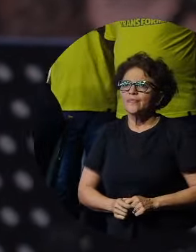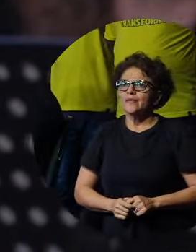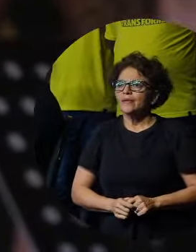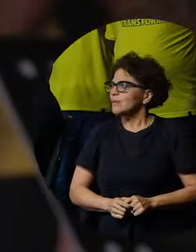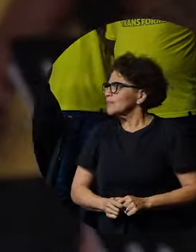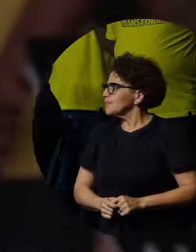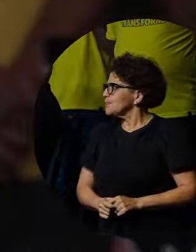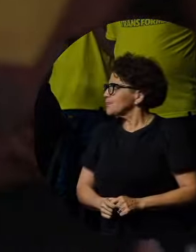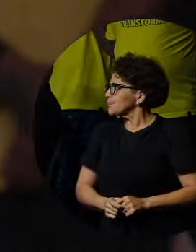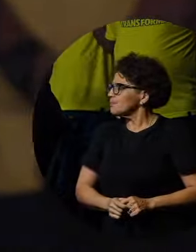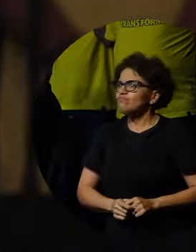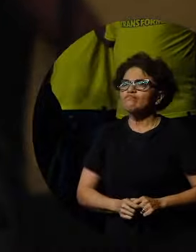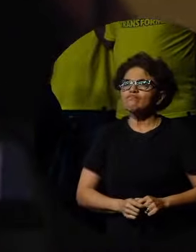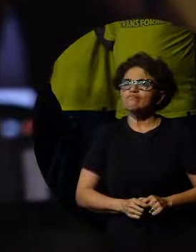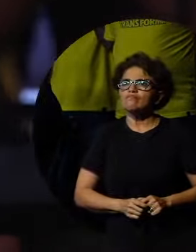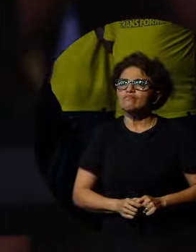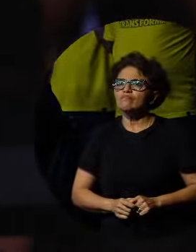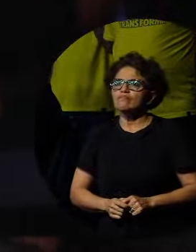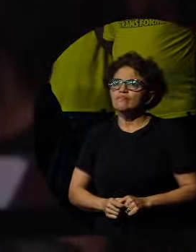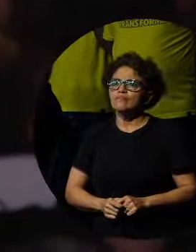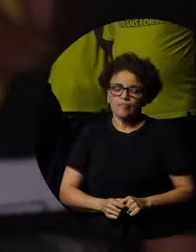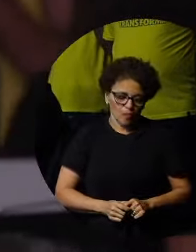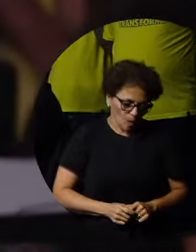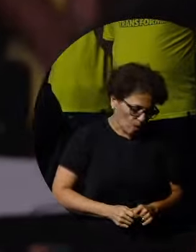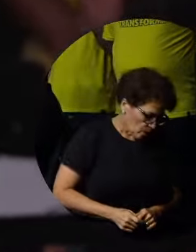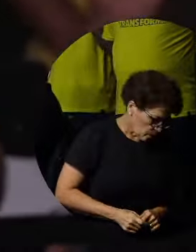Não, é o depoimento da mãe, não é esse.